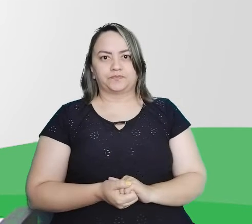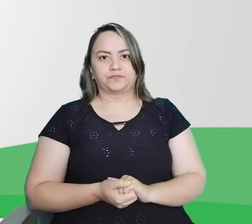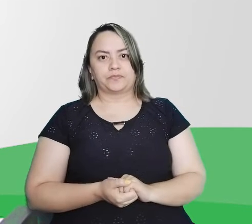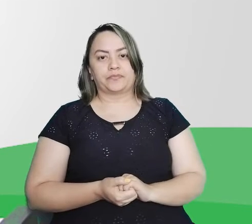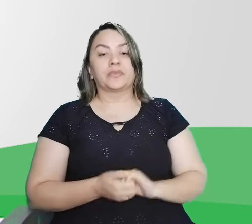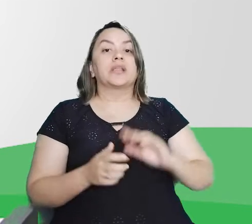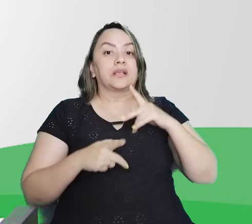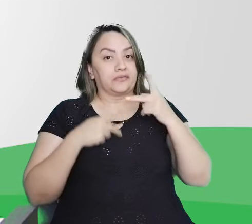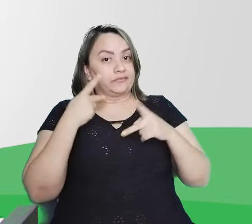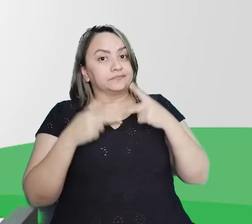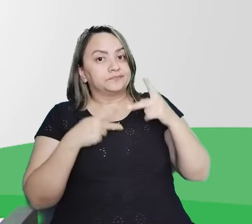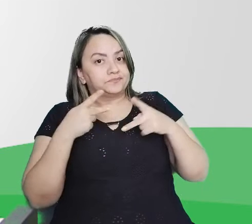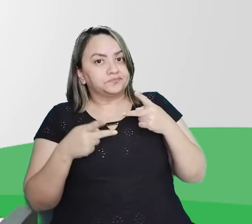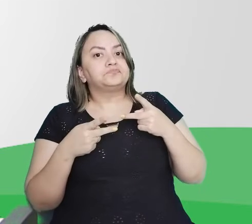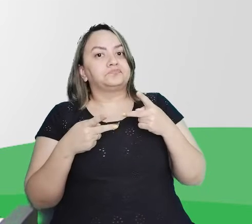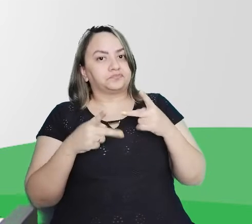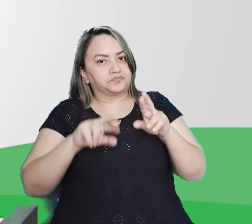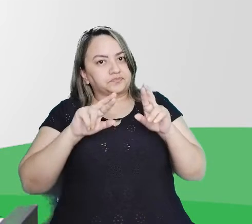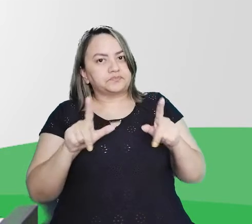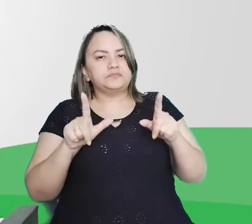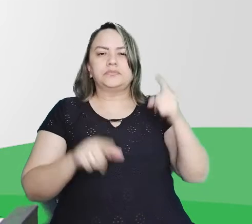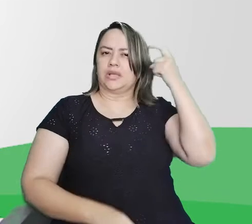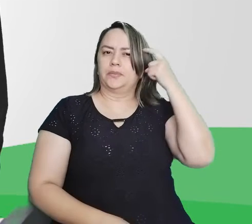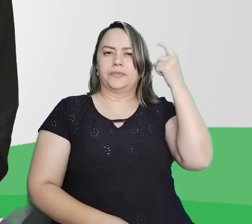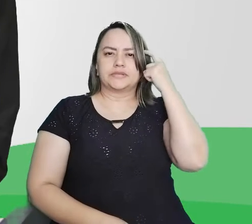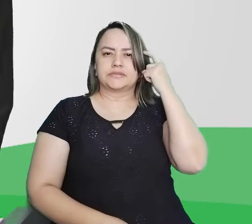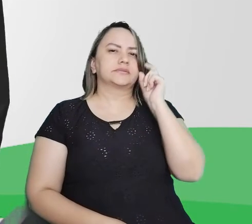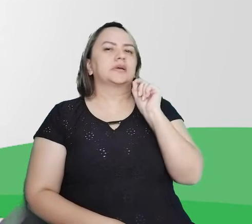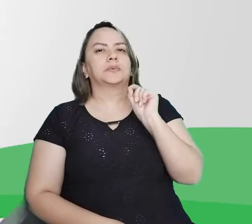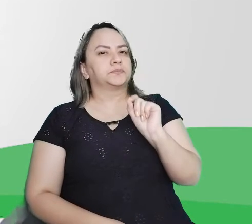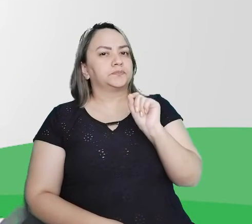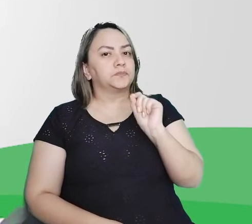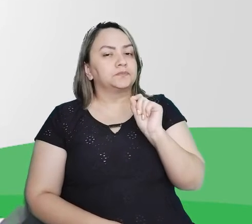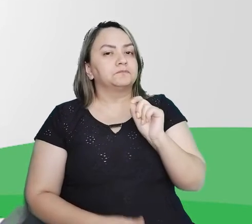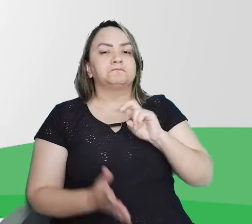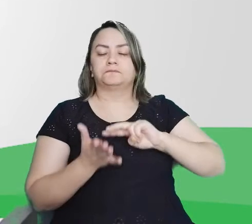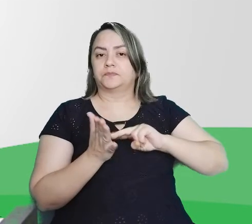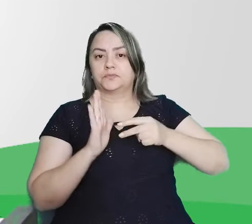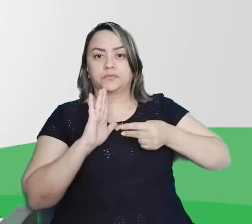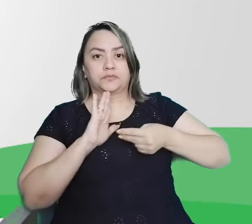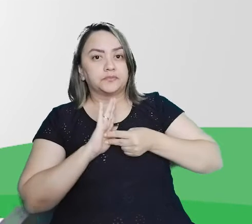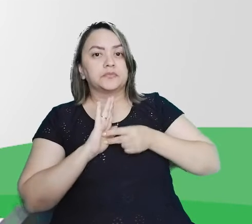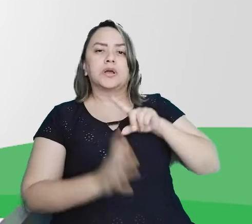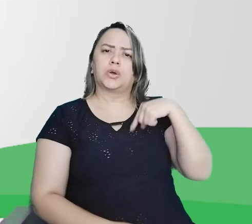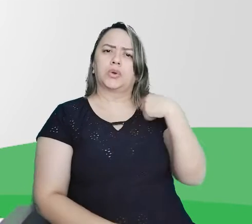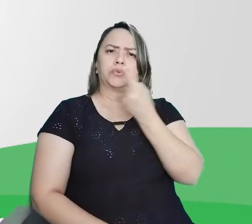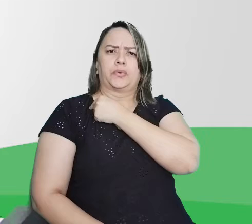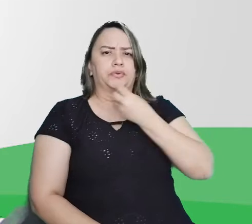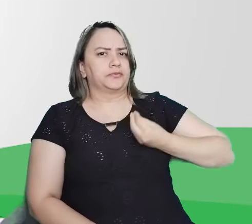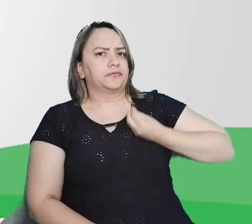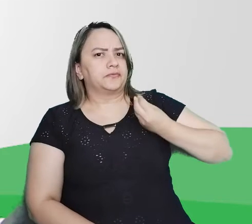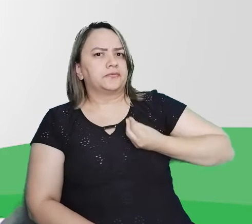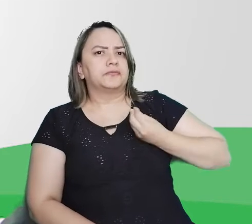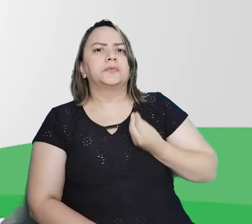Dizendo de outra forma, vamos pensar um pouco melhor no que significa dizer que nós vivemos em uma